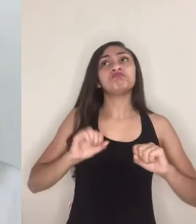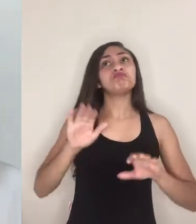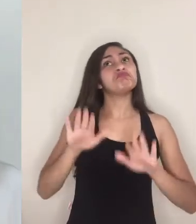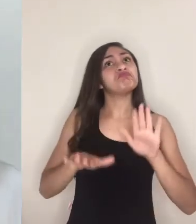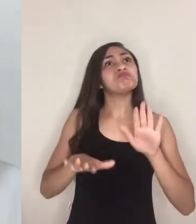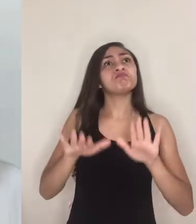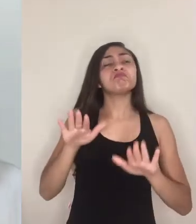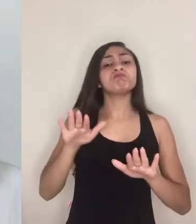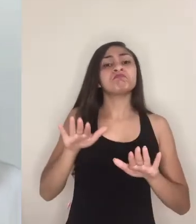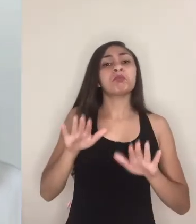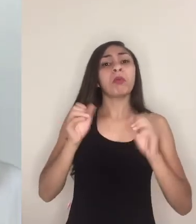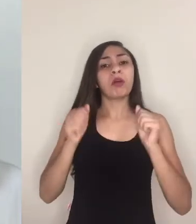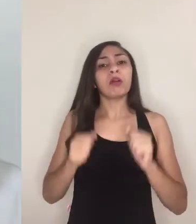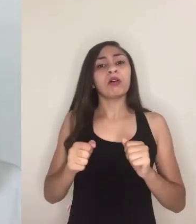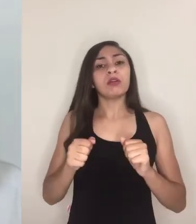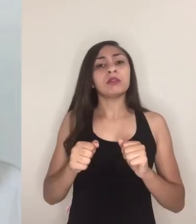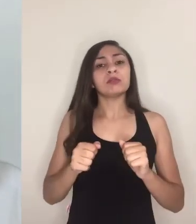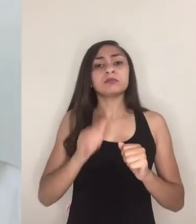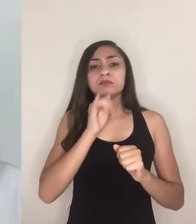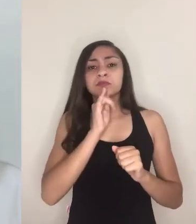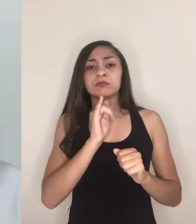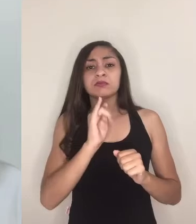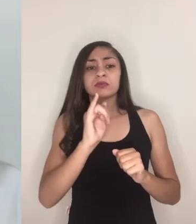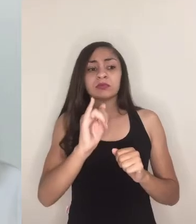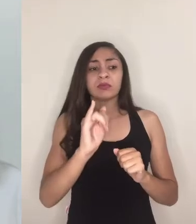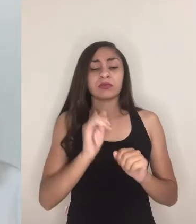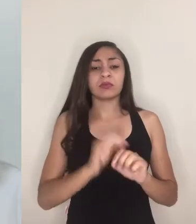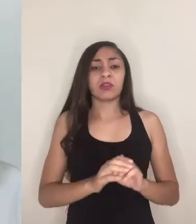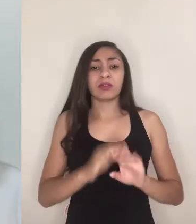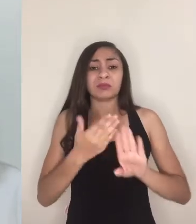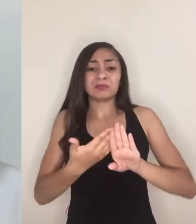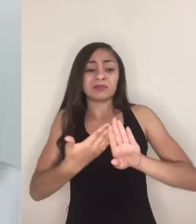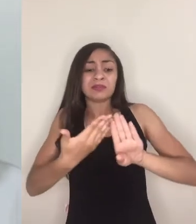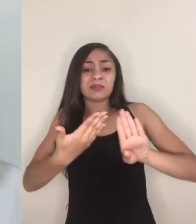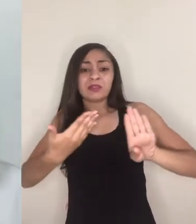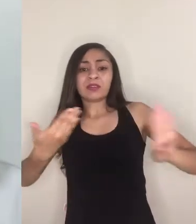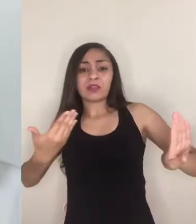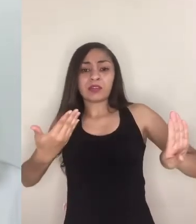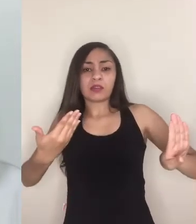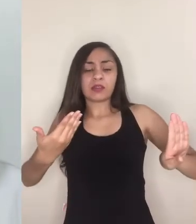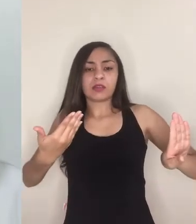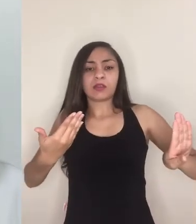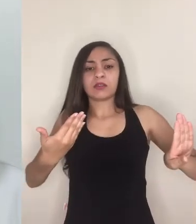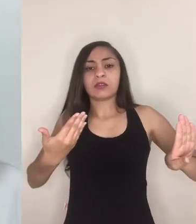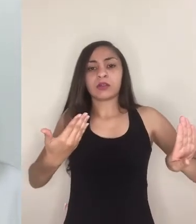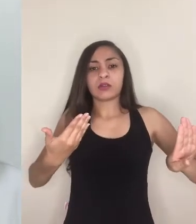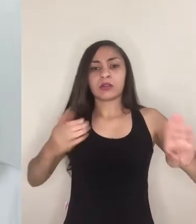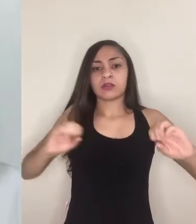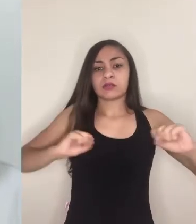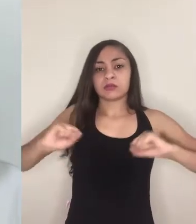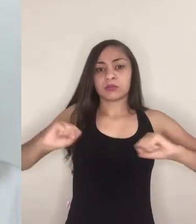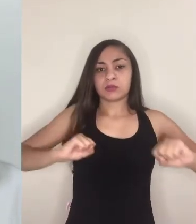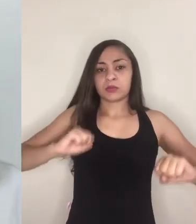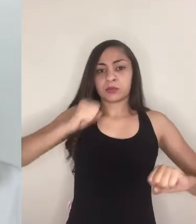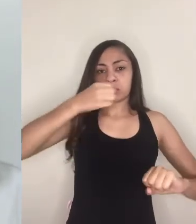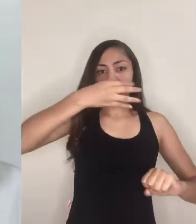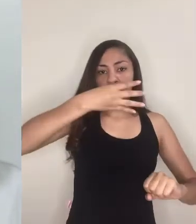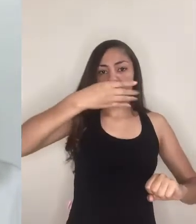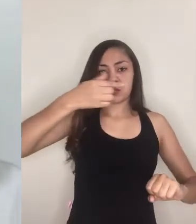daqueles que estava exilado, conforme demonstram os Salmos 42 e